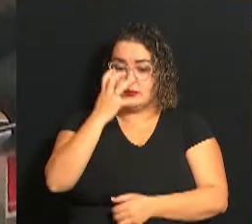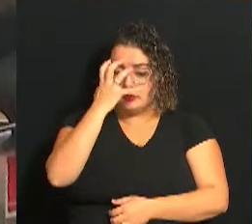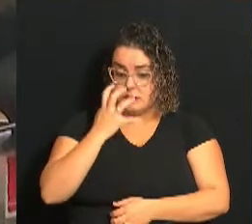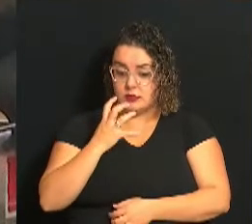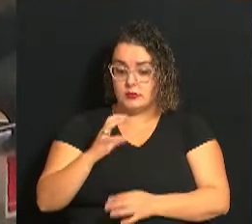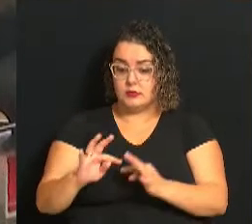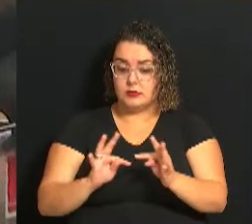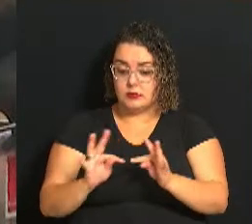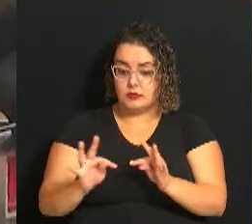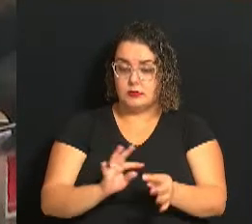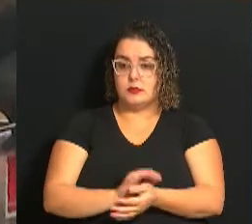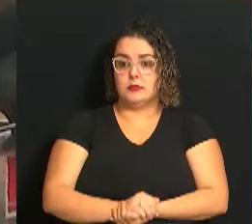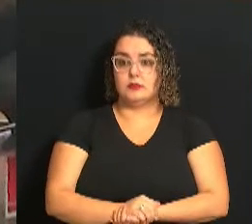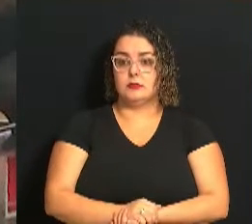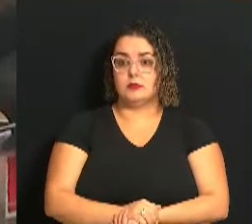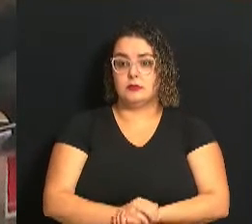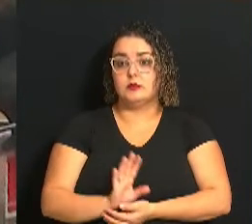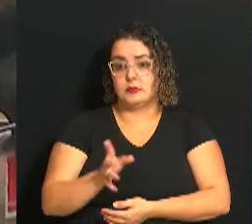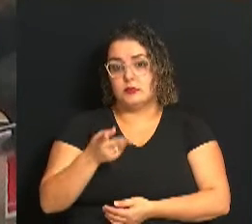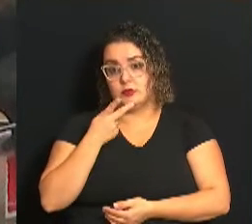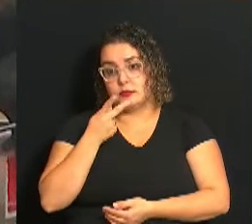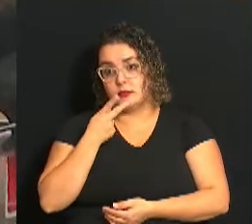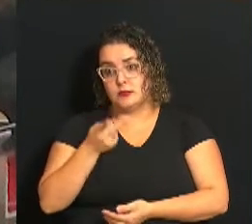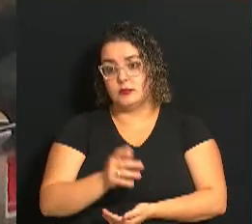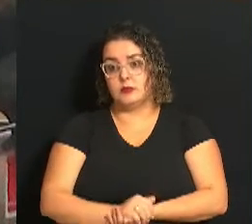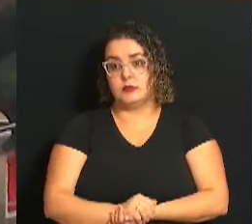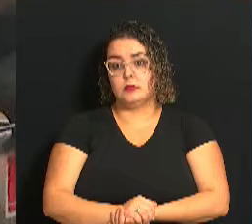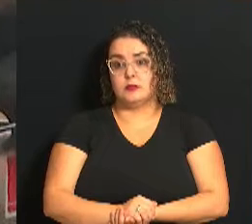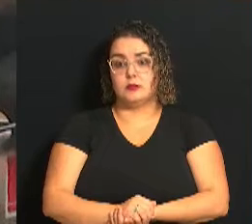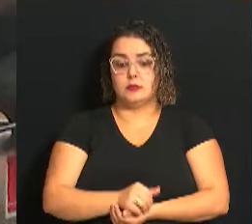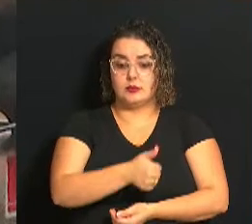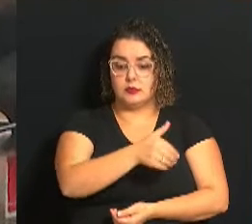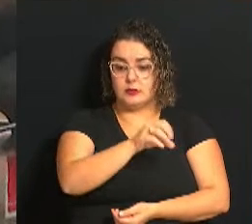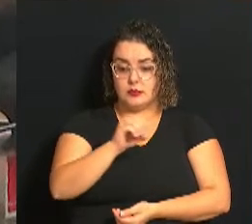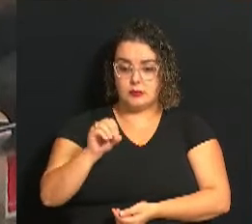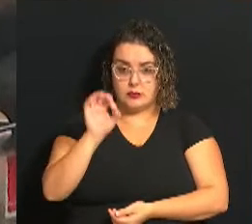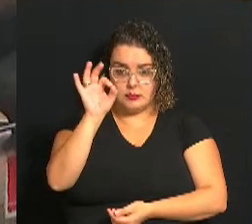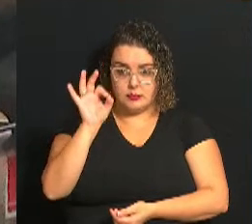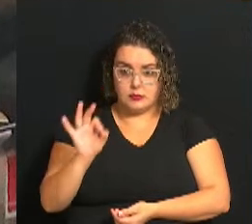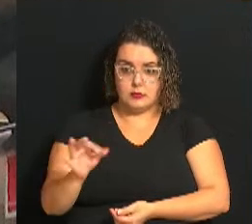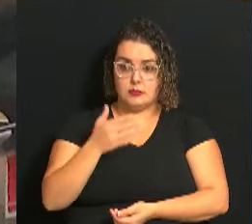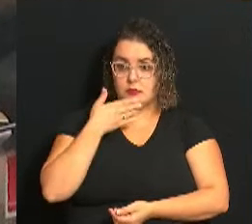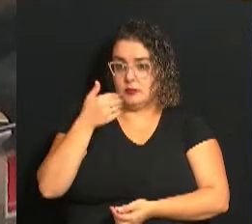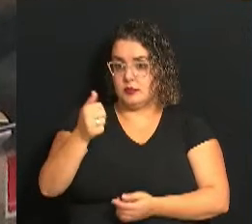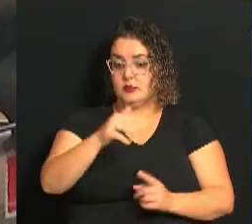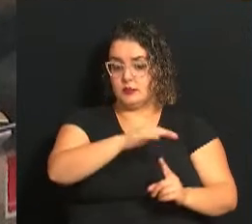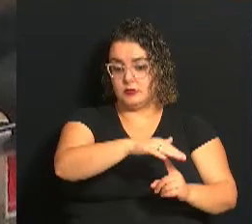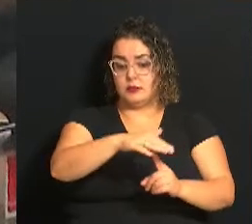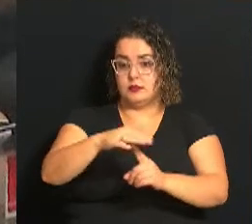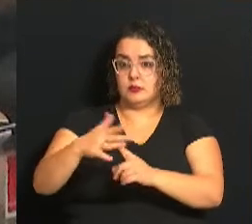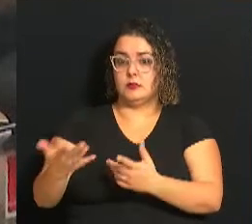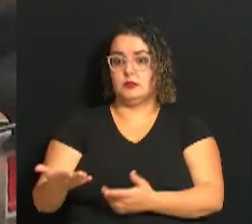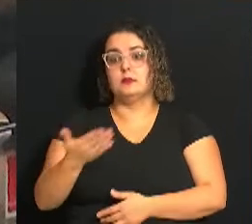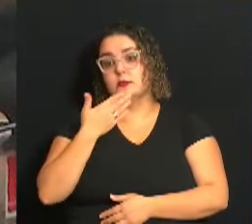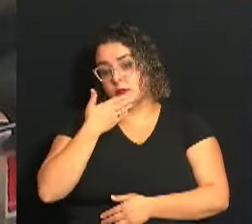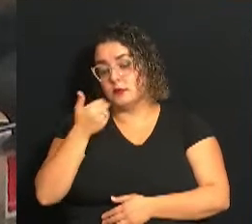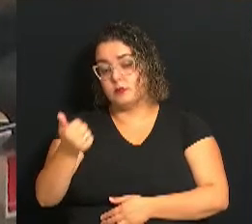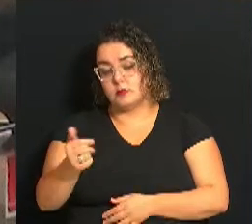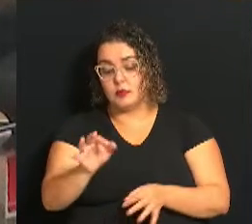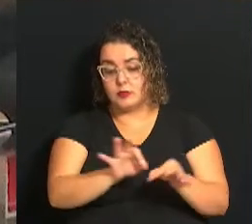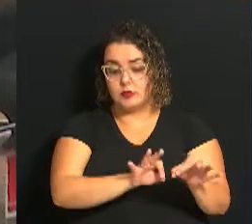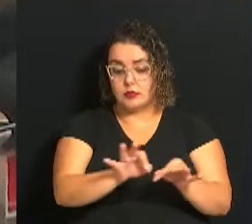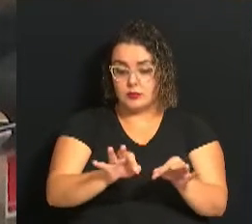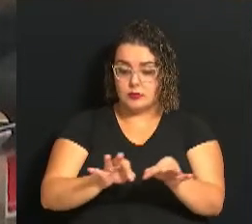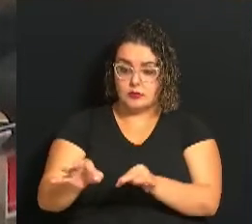técnico e, como foi dito, voltado 100% para a melhoria do meio ambiente, né? Então, é uma melhoria de um projeto para